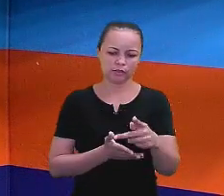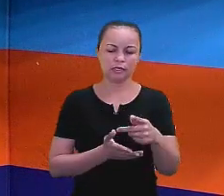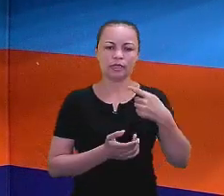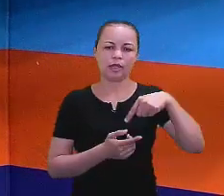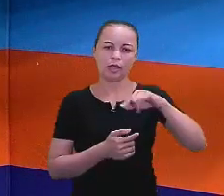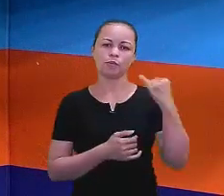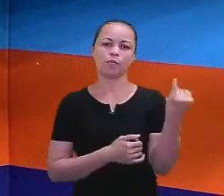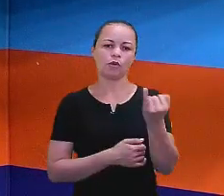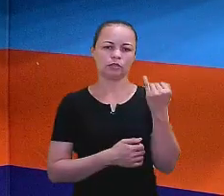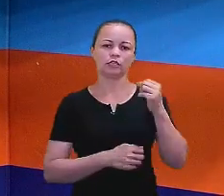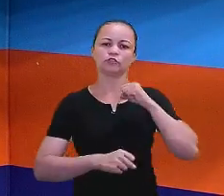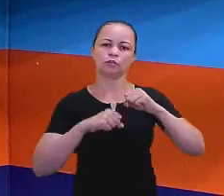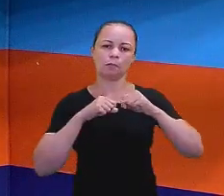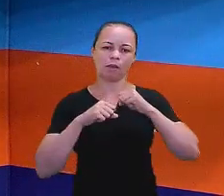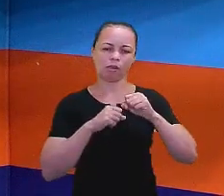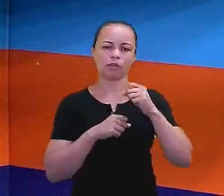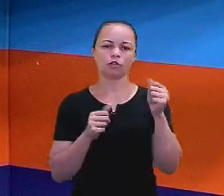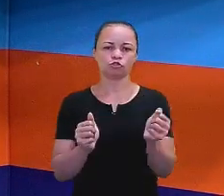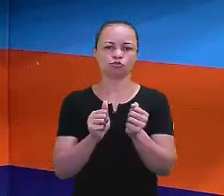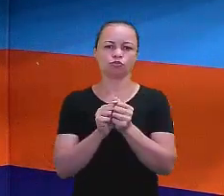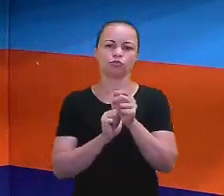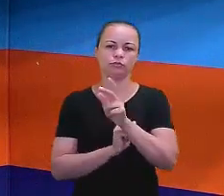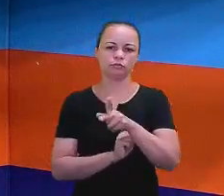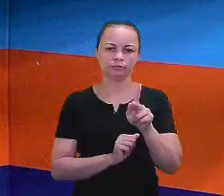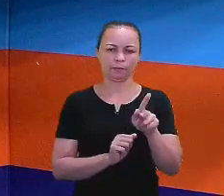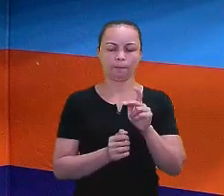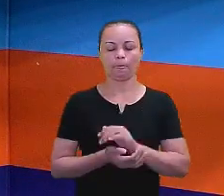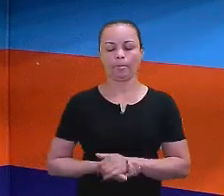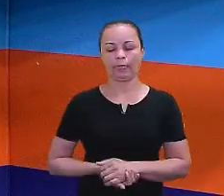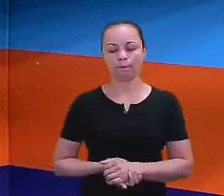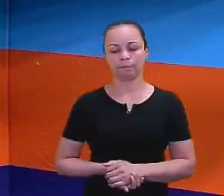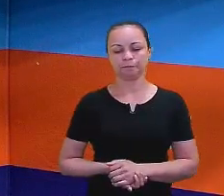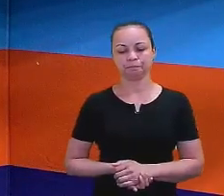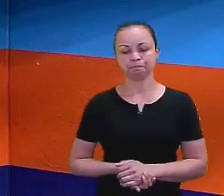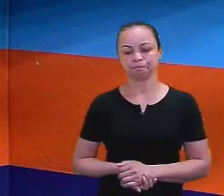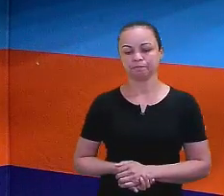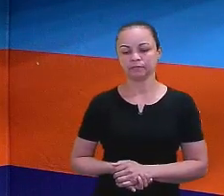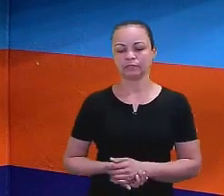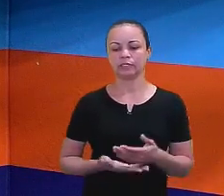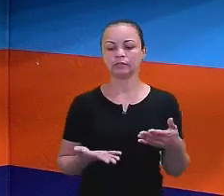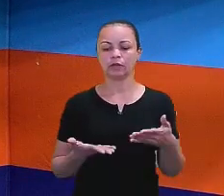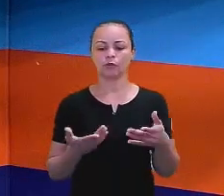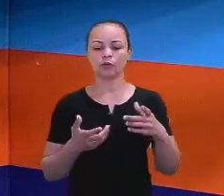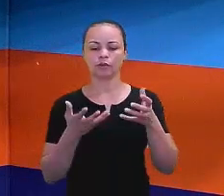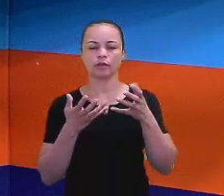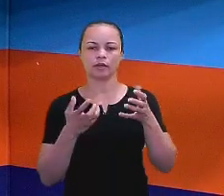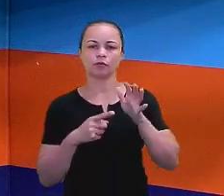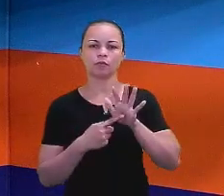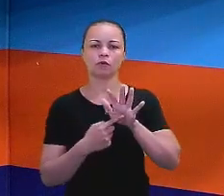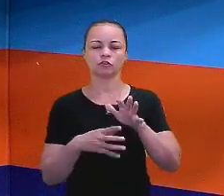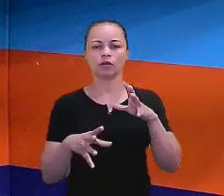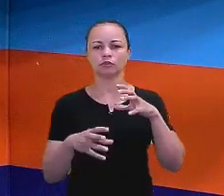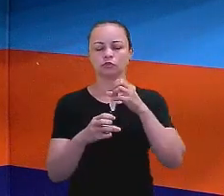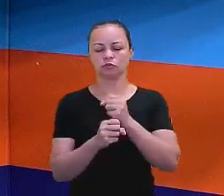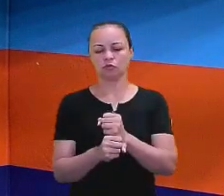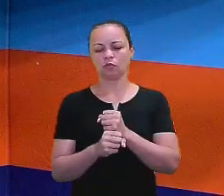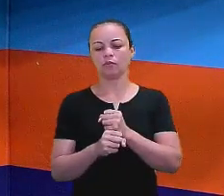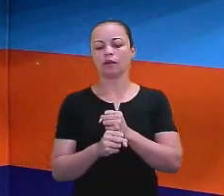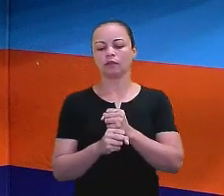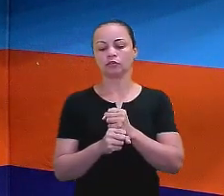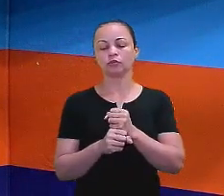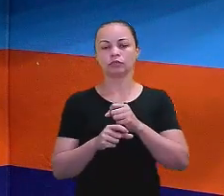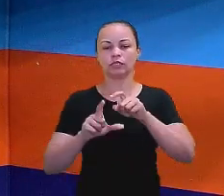E vamos lá para o que eu quero hoje, né? Hoje eu quero trazer a soma dos ângulos internos de um triângulo,